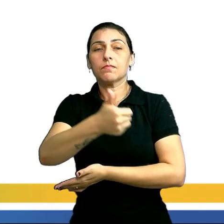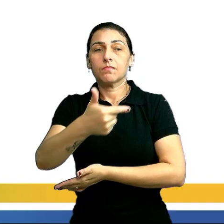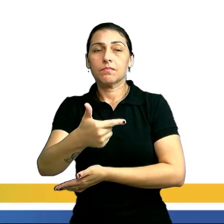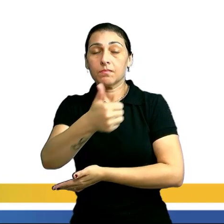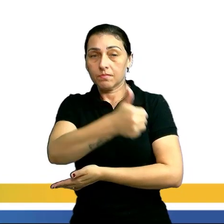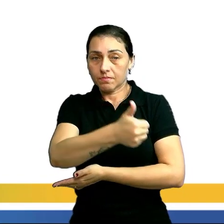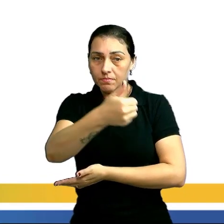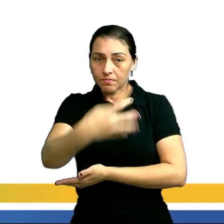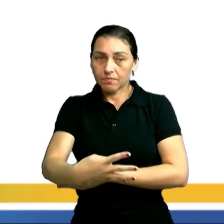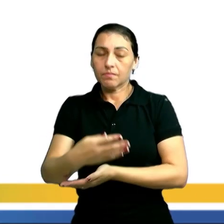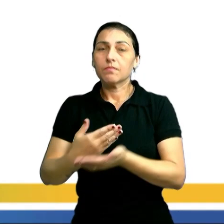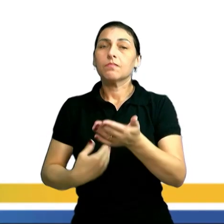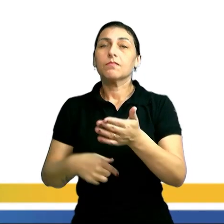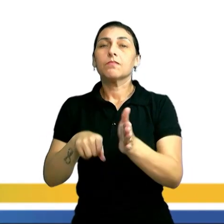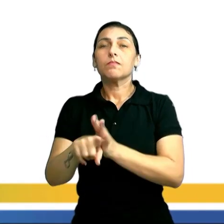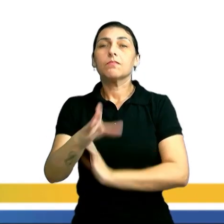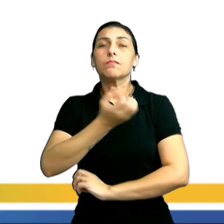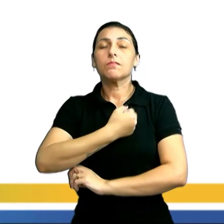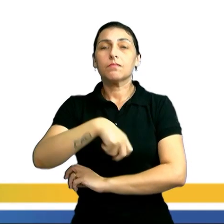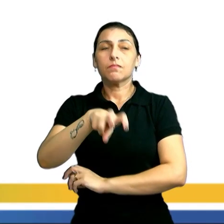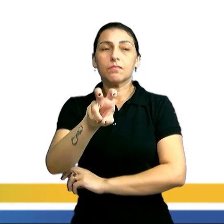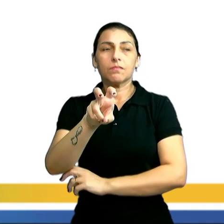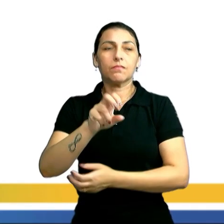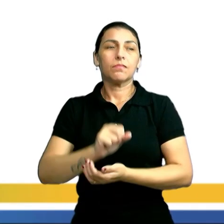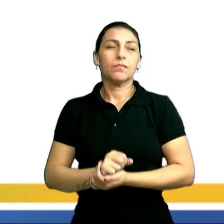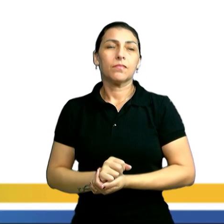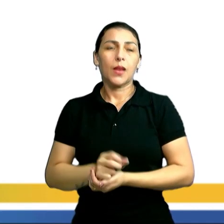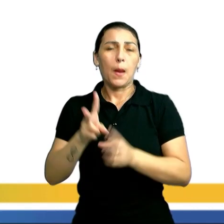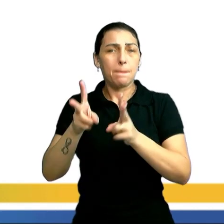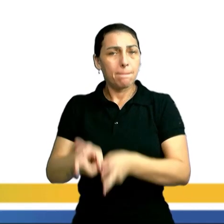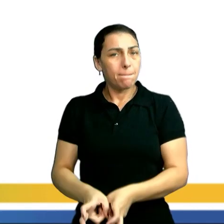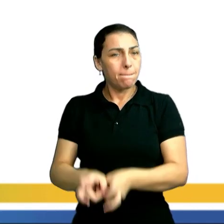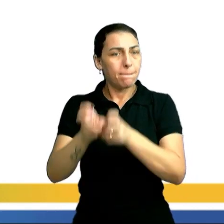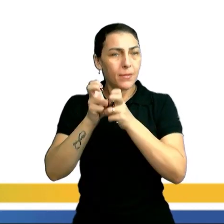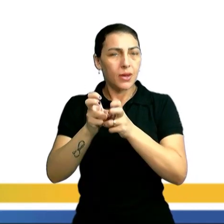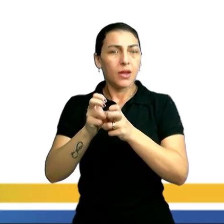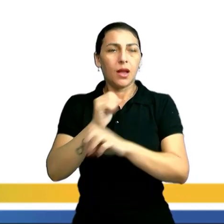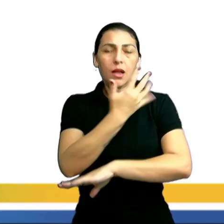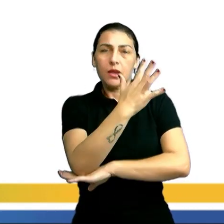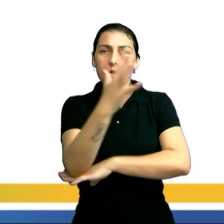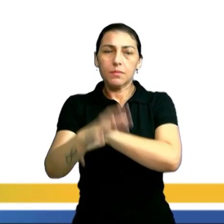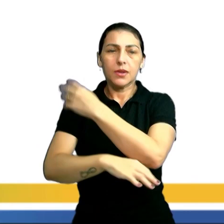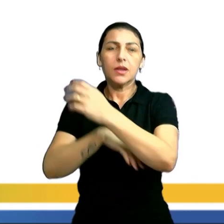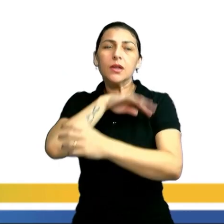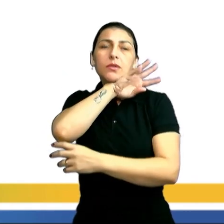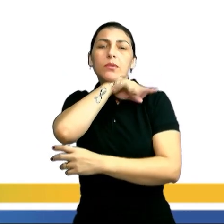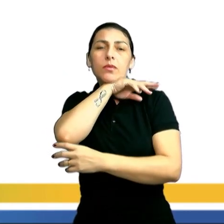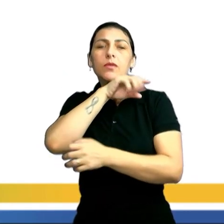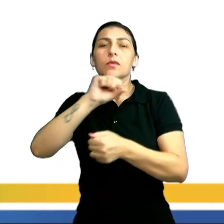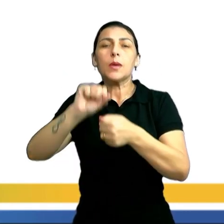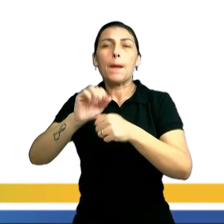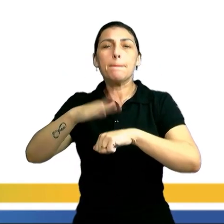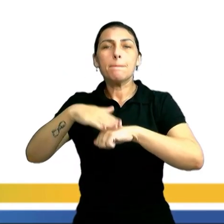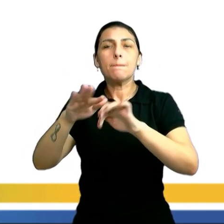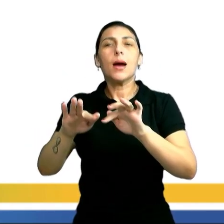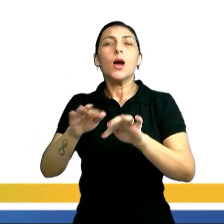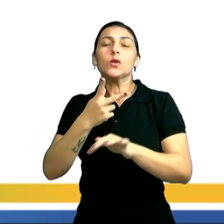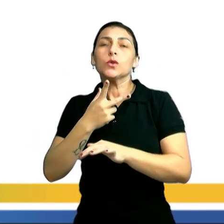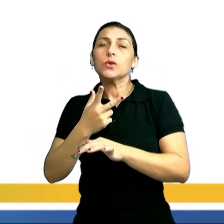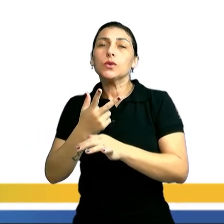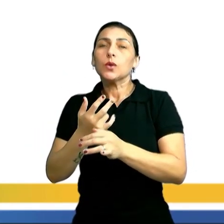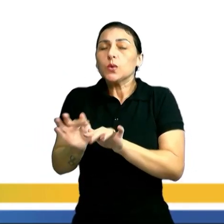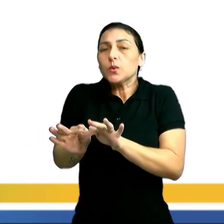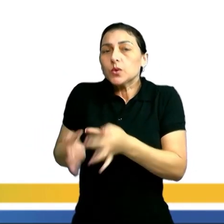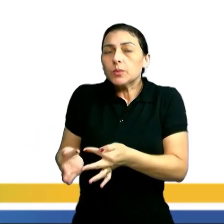Enem 1. Diz assim: nota-se que, embora as plantas e animais sejam as formas mais familiares de vida